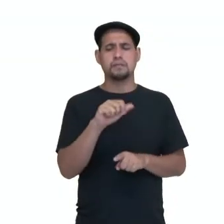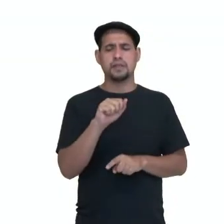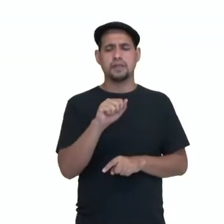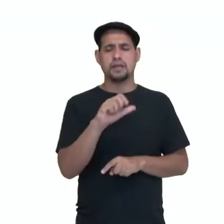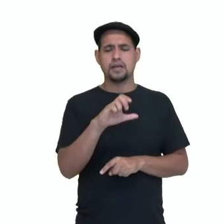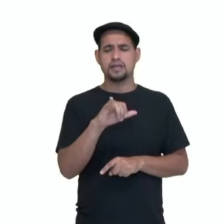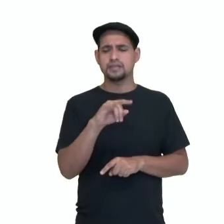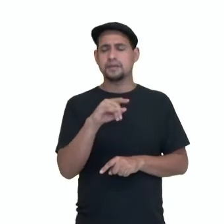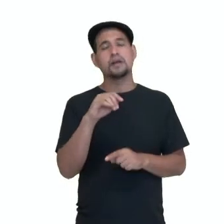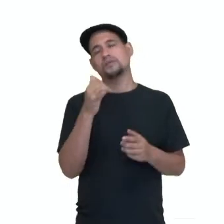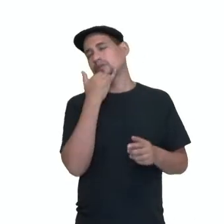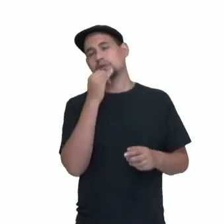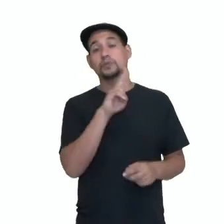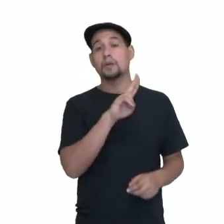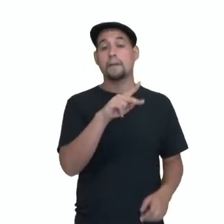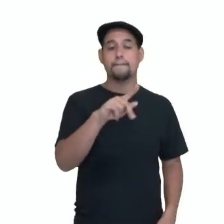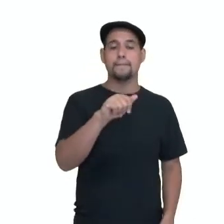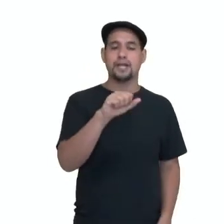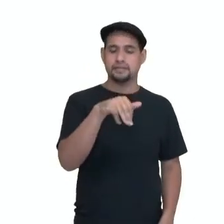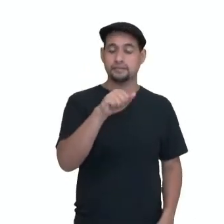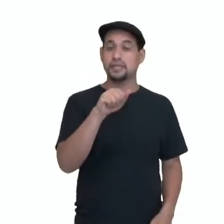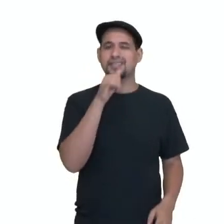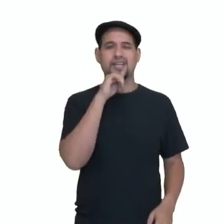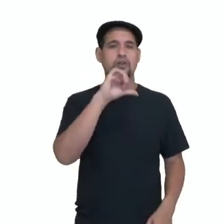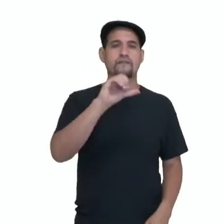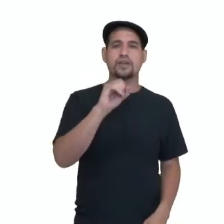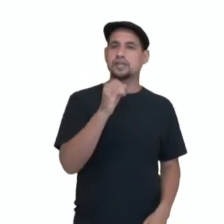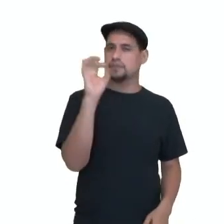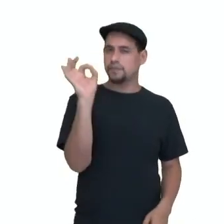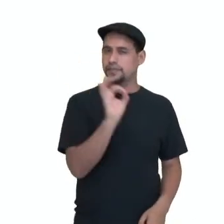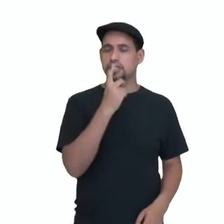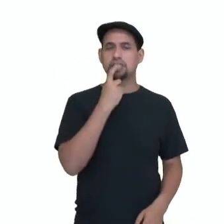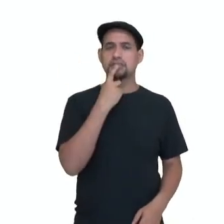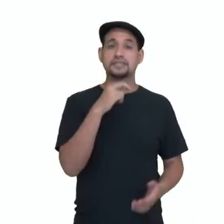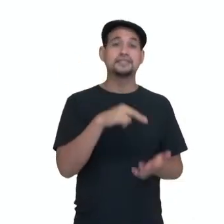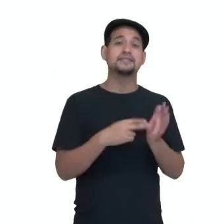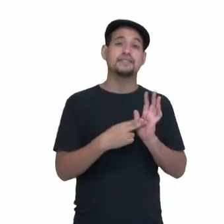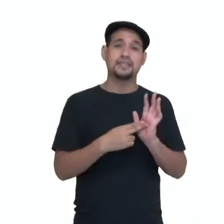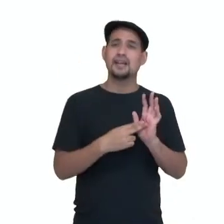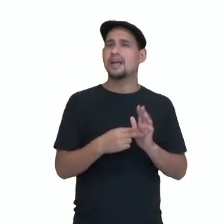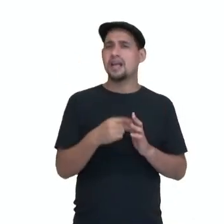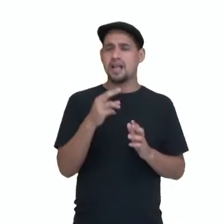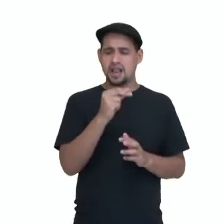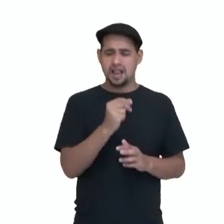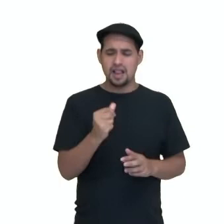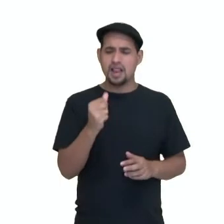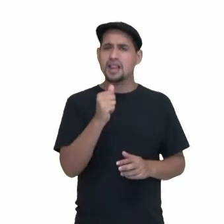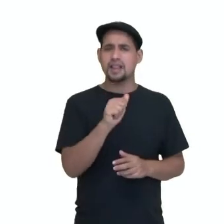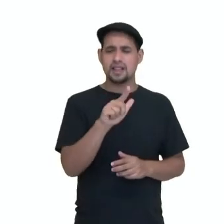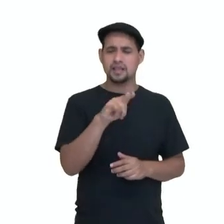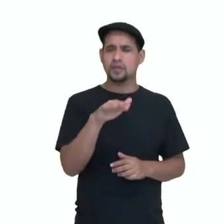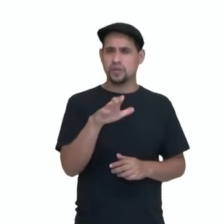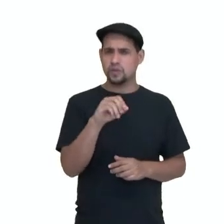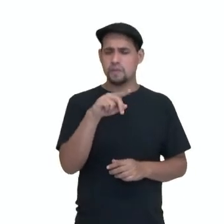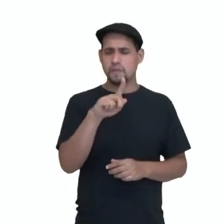O plasma, cerca de 90% do sangue é plasma, é líquido, né? E ele tem o quê?